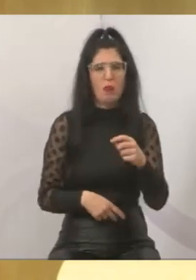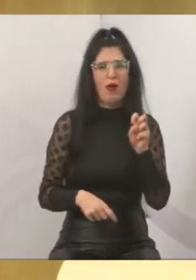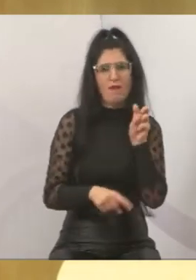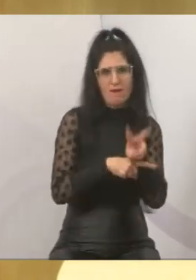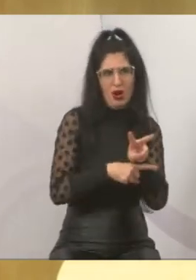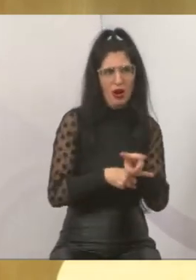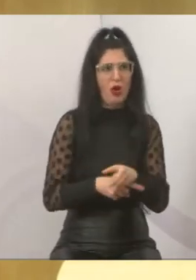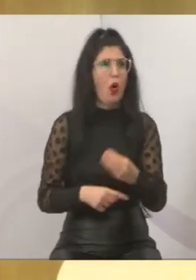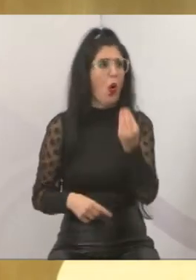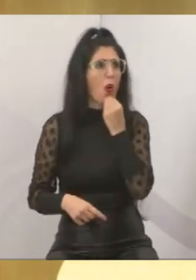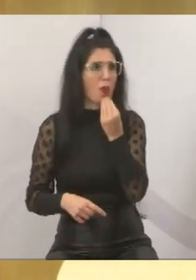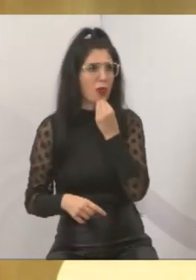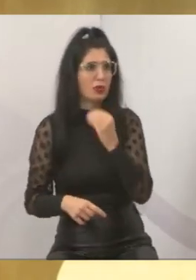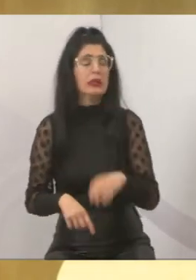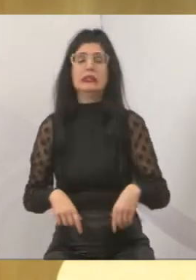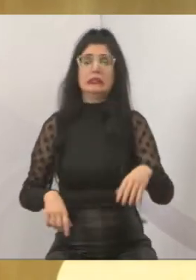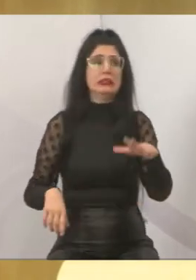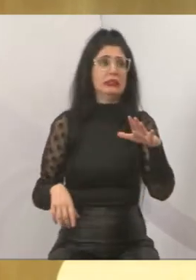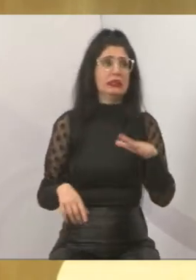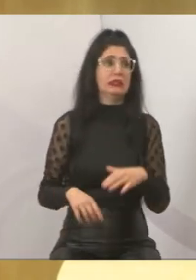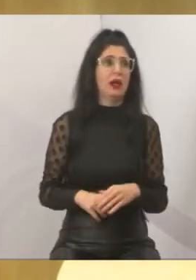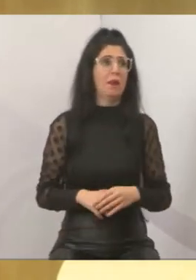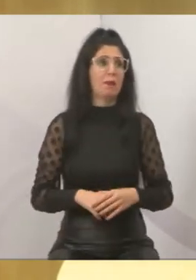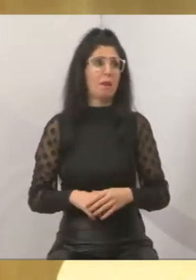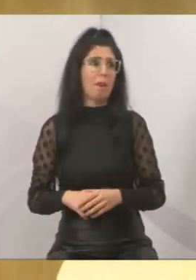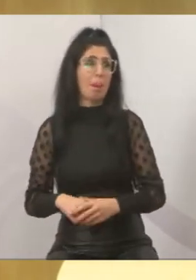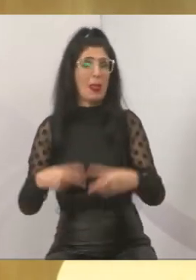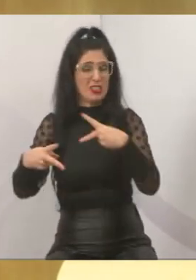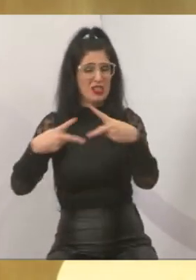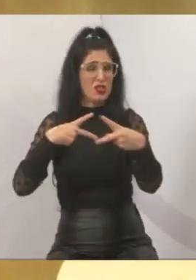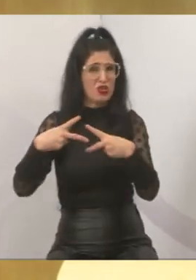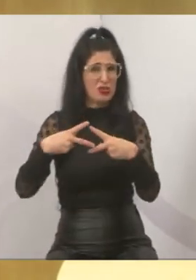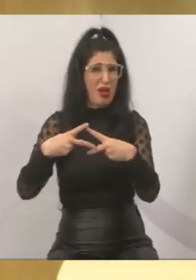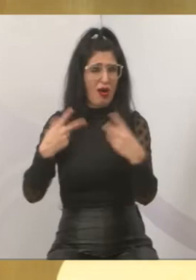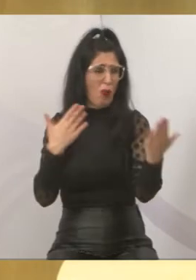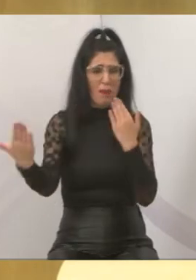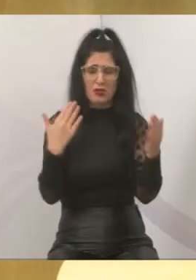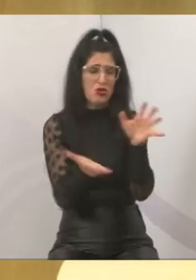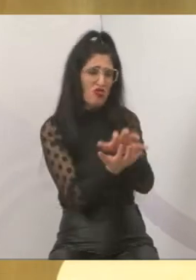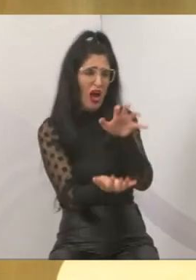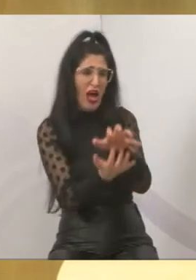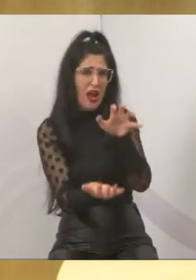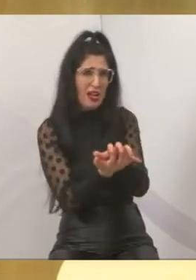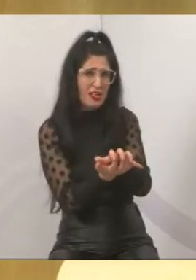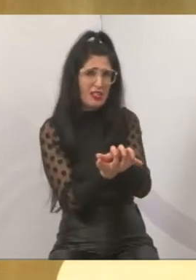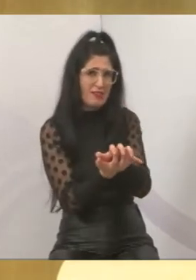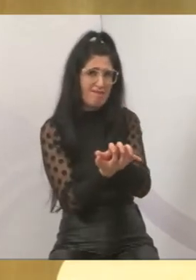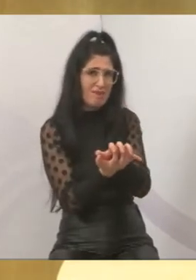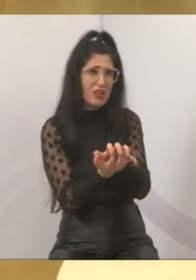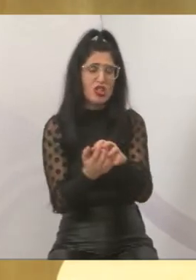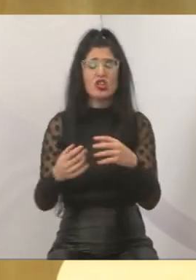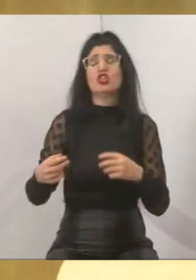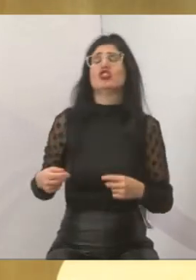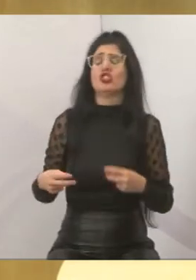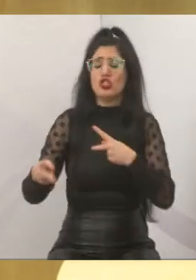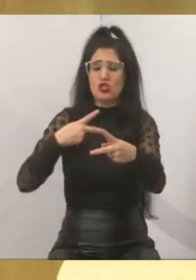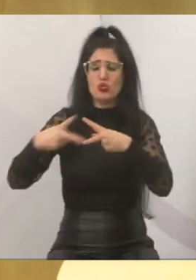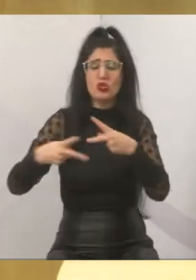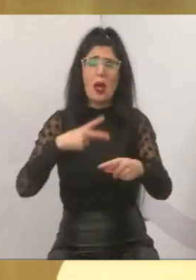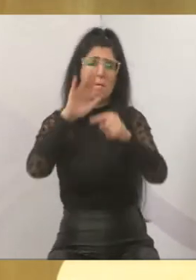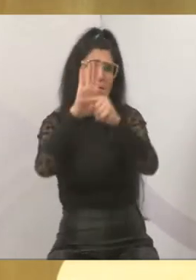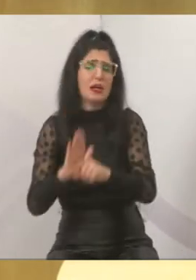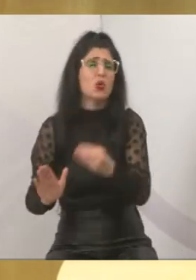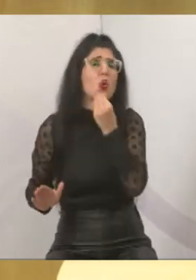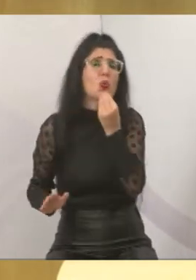cidade 3 vezes maior que Jacareí gerou menos vaga que a nossa cidade. E nós somos a primeira do Vale do Paraíba. Isso é trabalho, isso